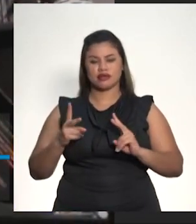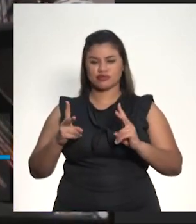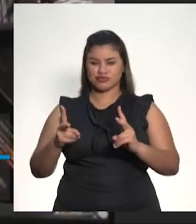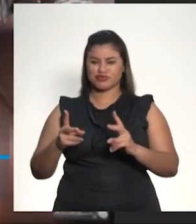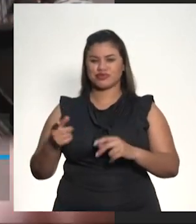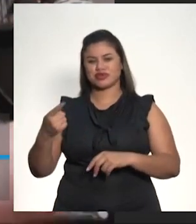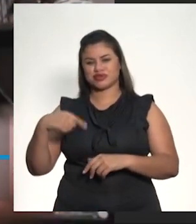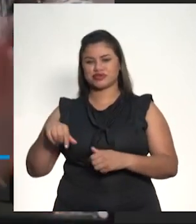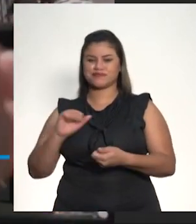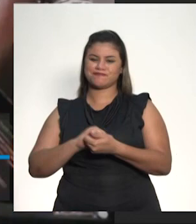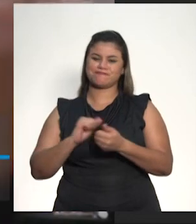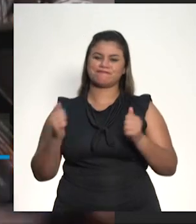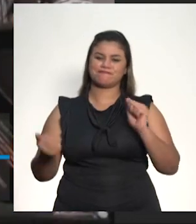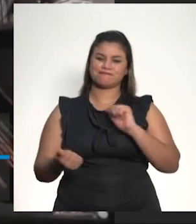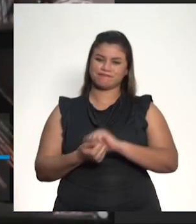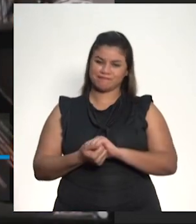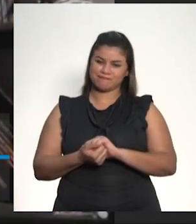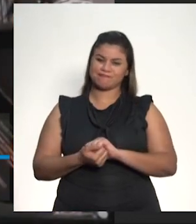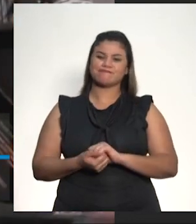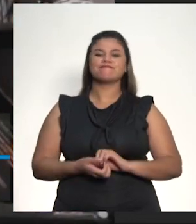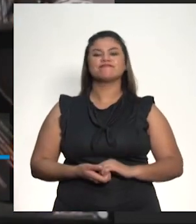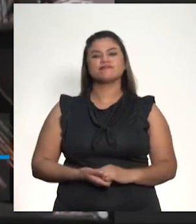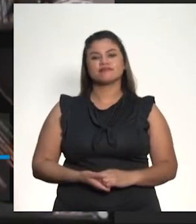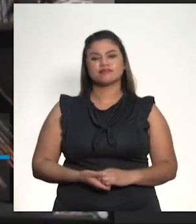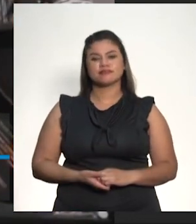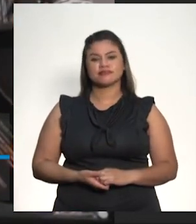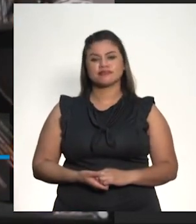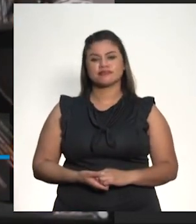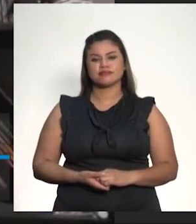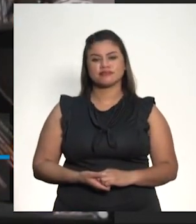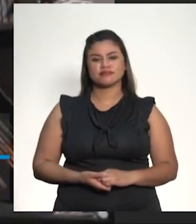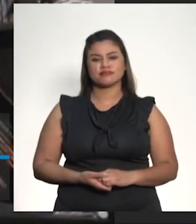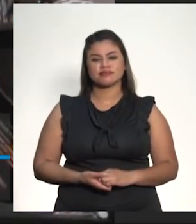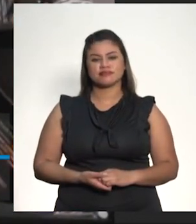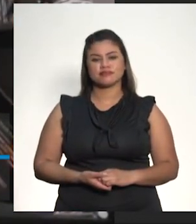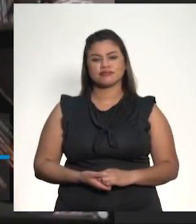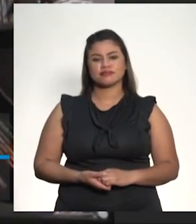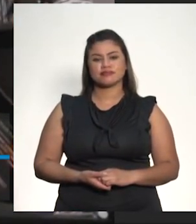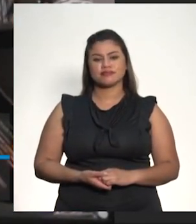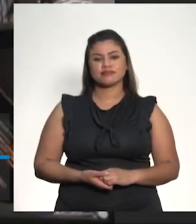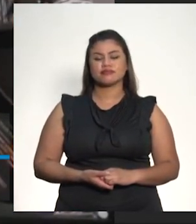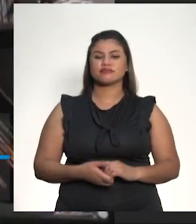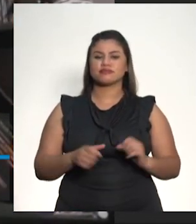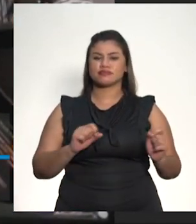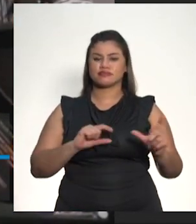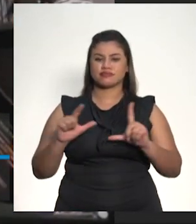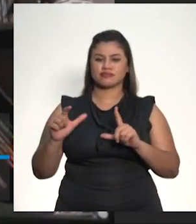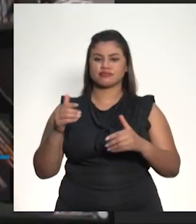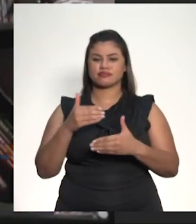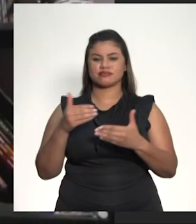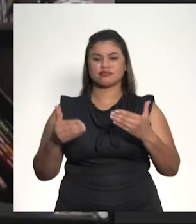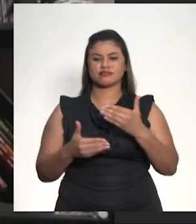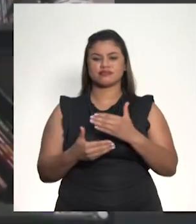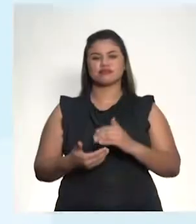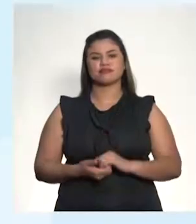a gente tem que sempre se atualizar. Tá, então a gente vai agora aí para o nosso próximo slide.